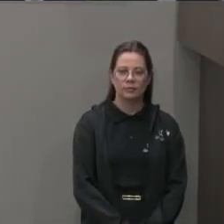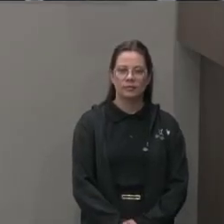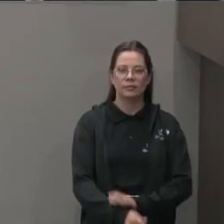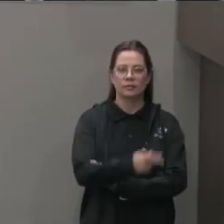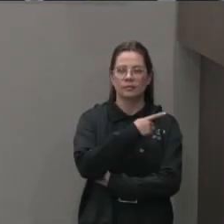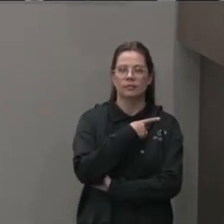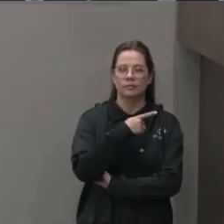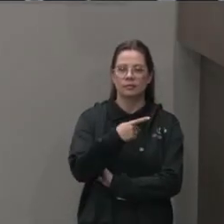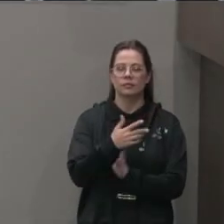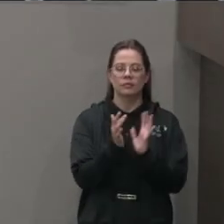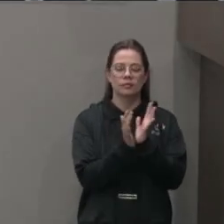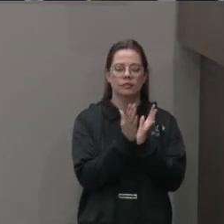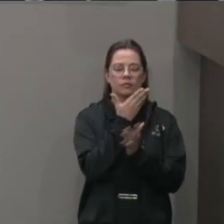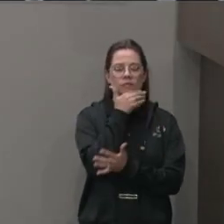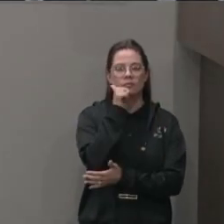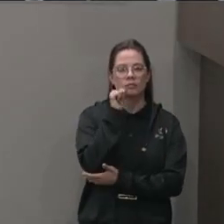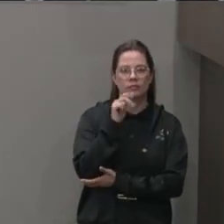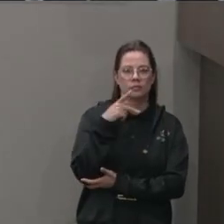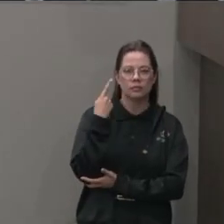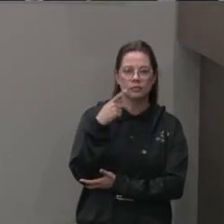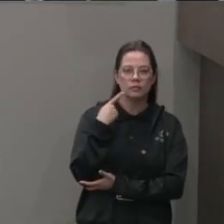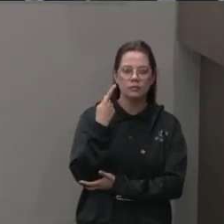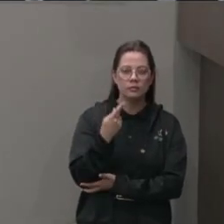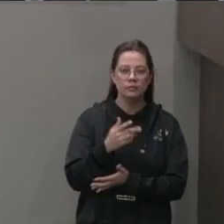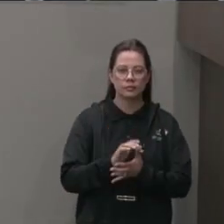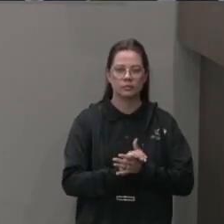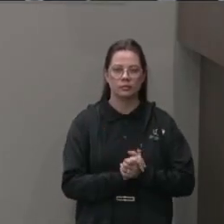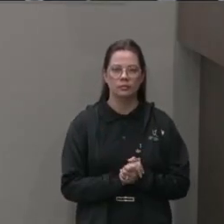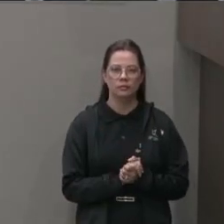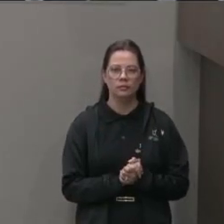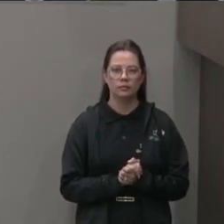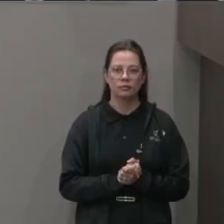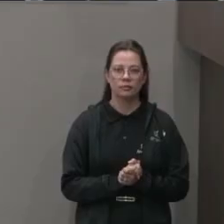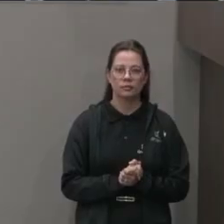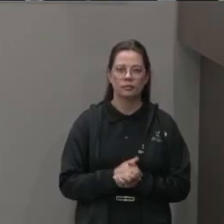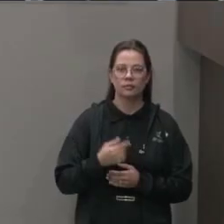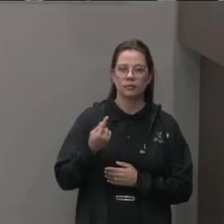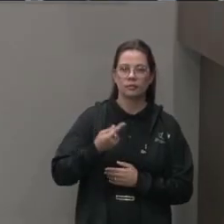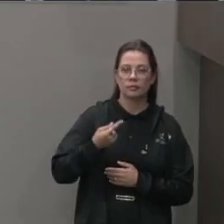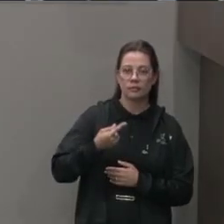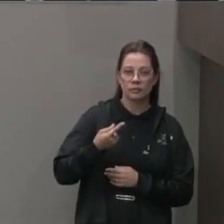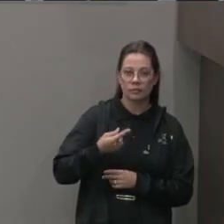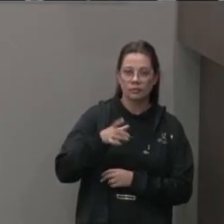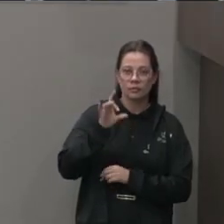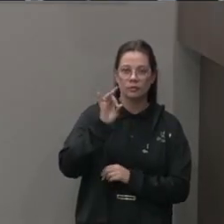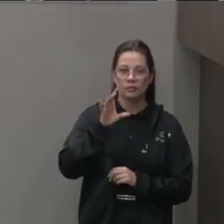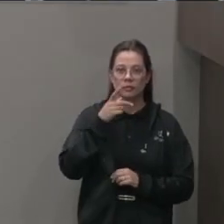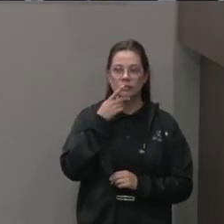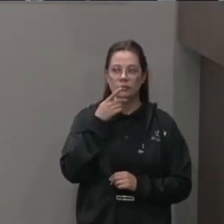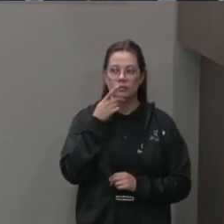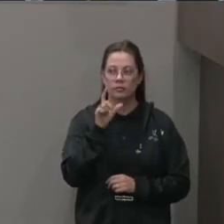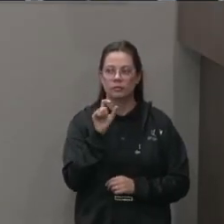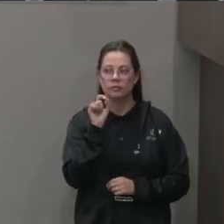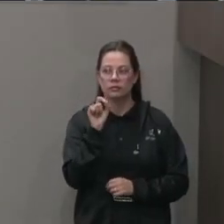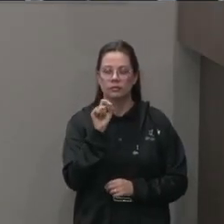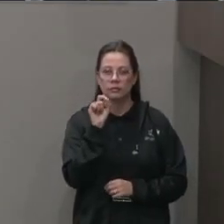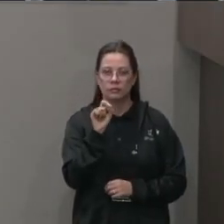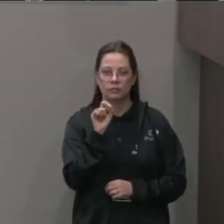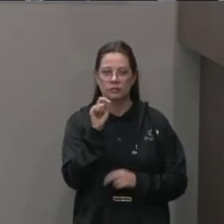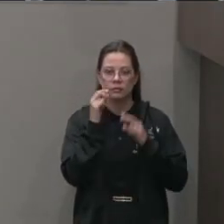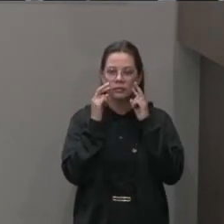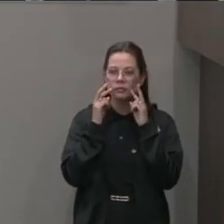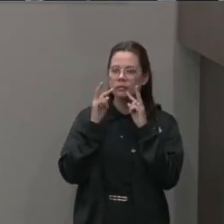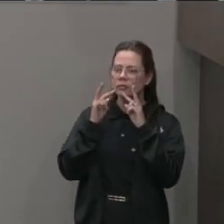Senhor presidente, colegas vereadores, em primeiro lugar, só esclarecer que eu vejo que são